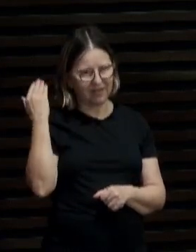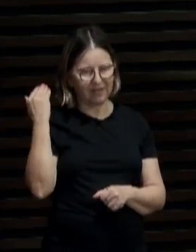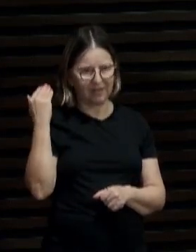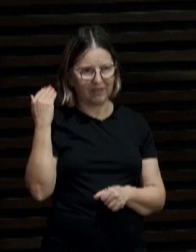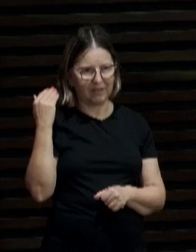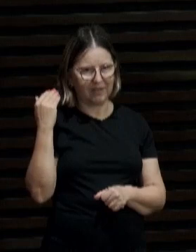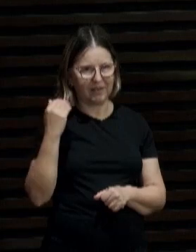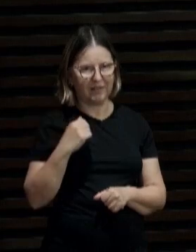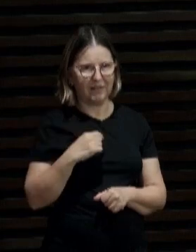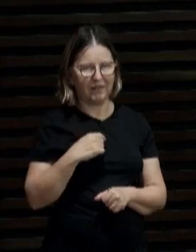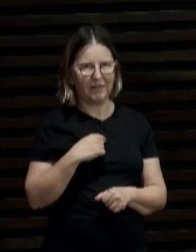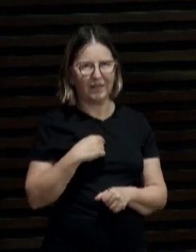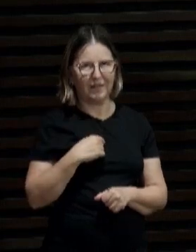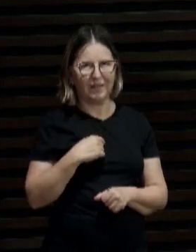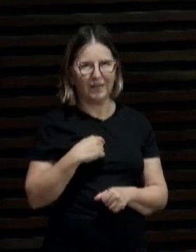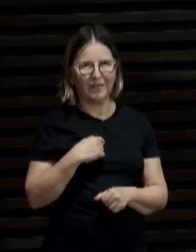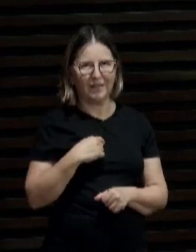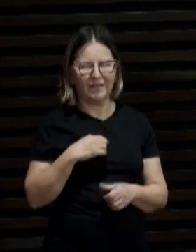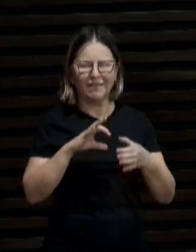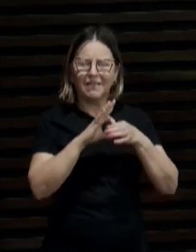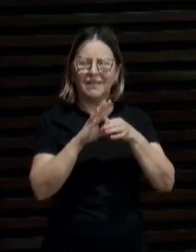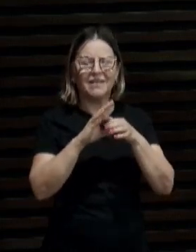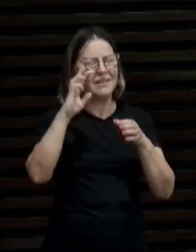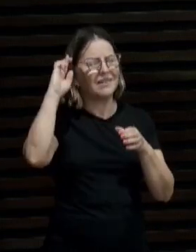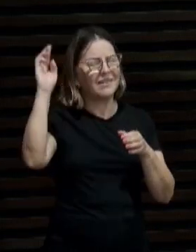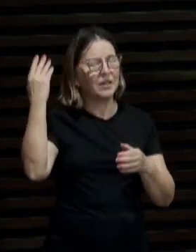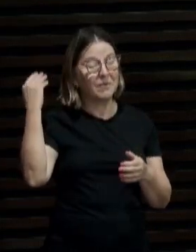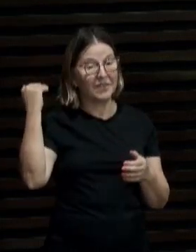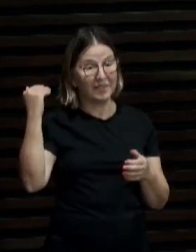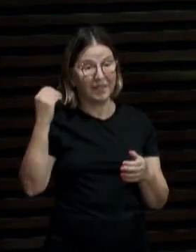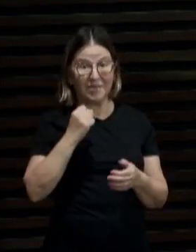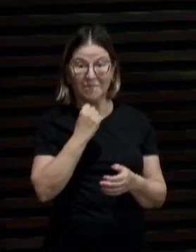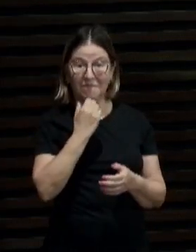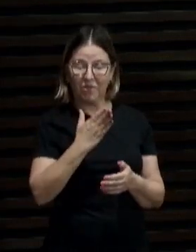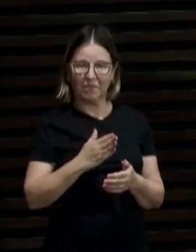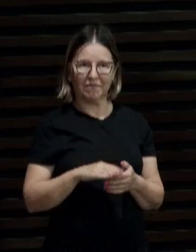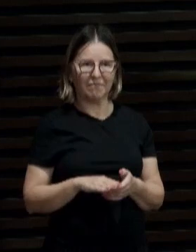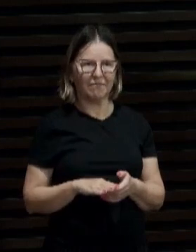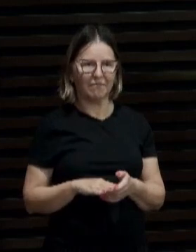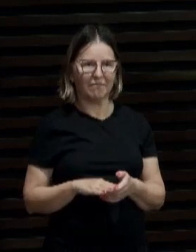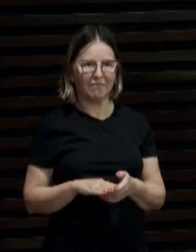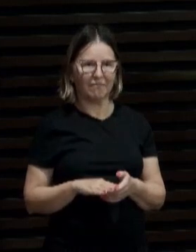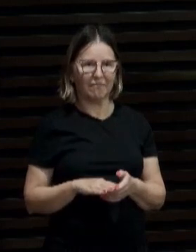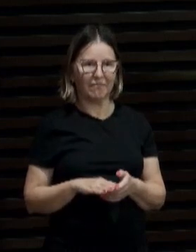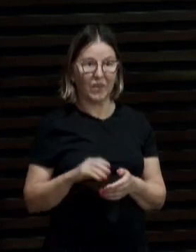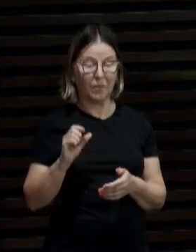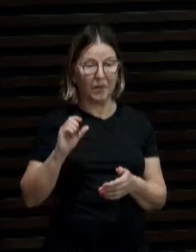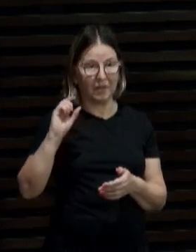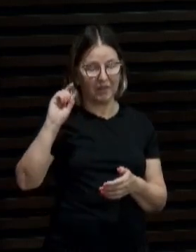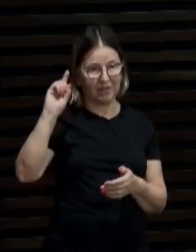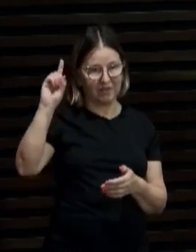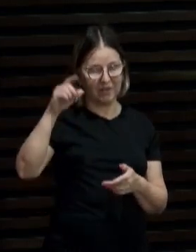tinha uma relação com o Senhor tão boa, era tão bom naquela época, né? A palavra diz assim, que é só um tolo que diz